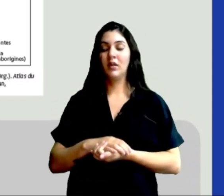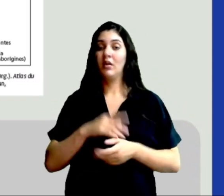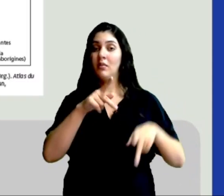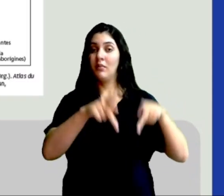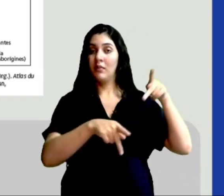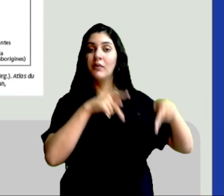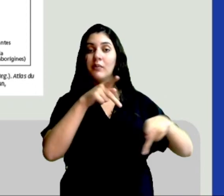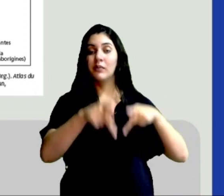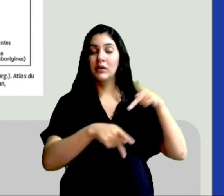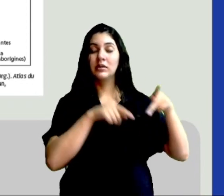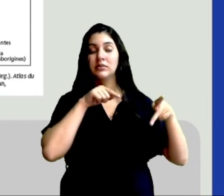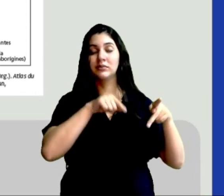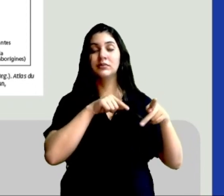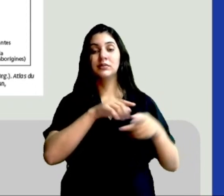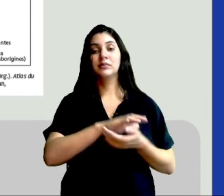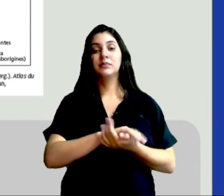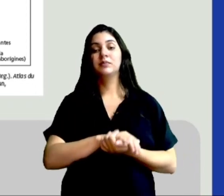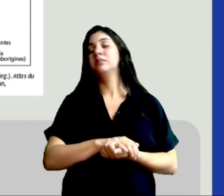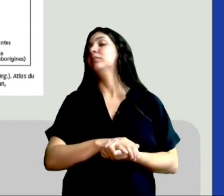População